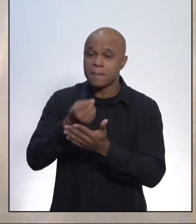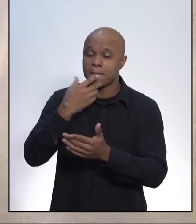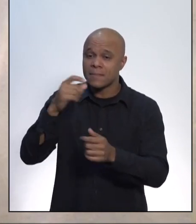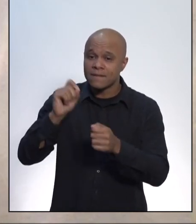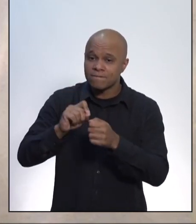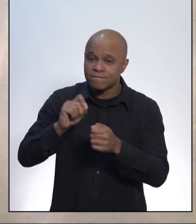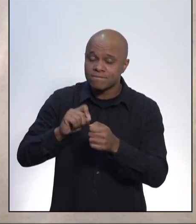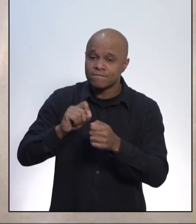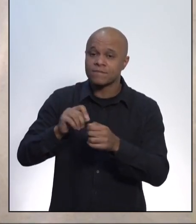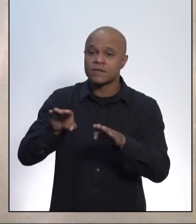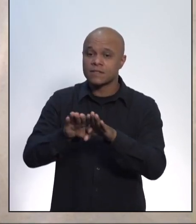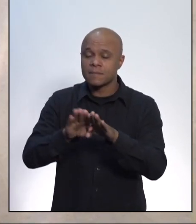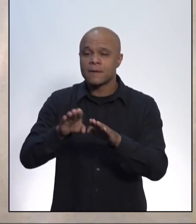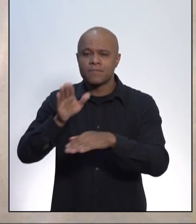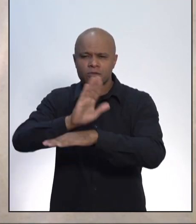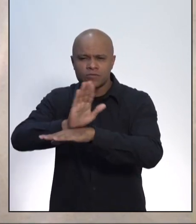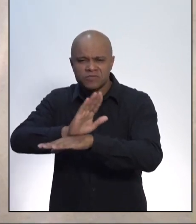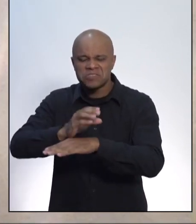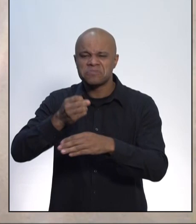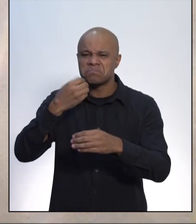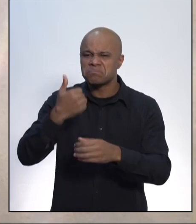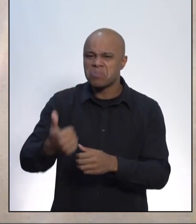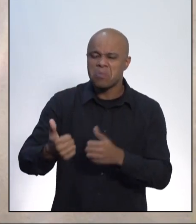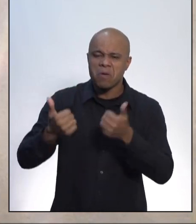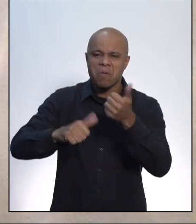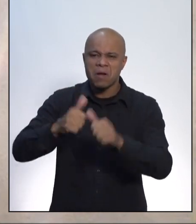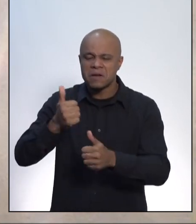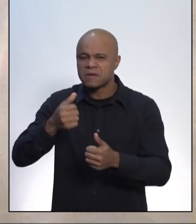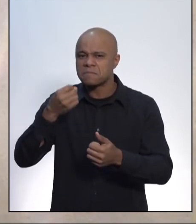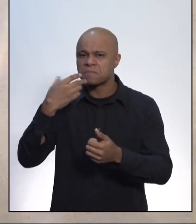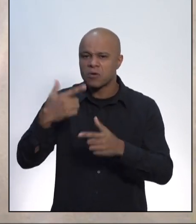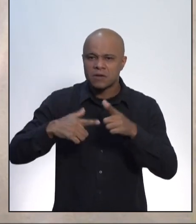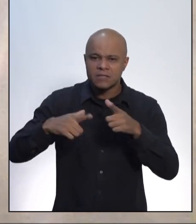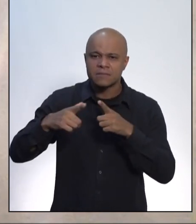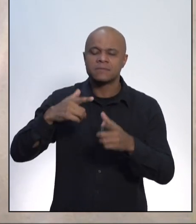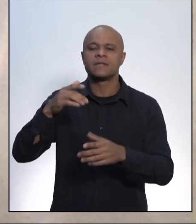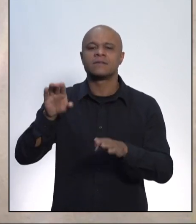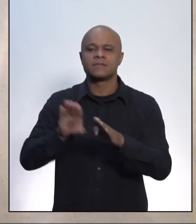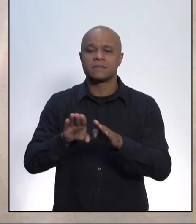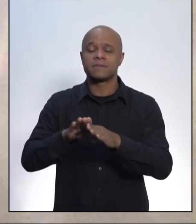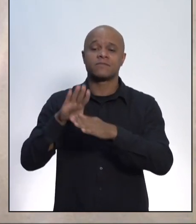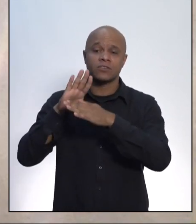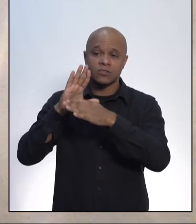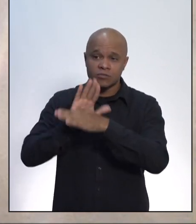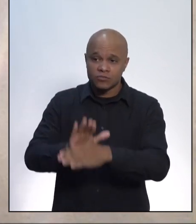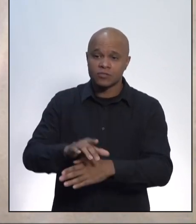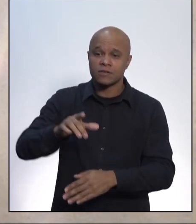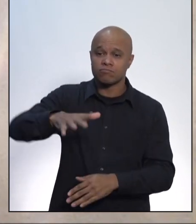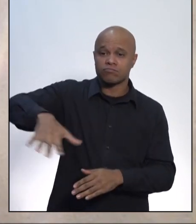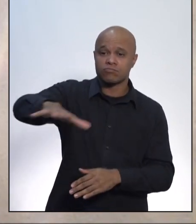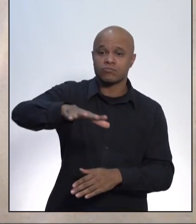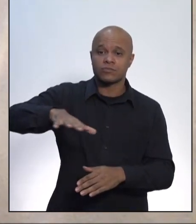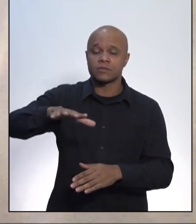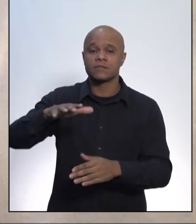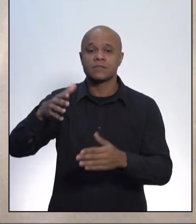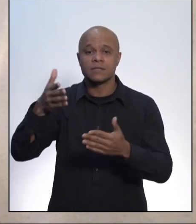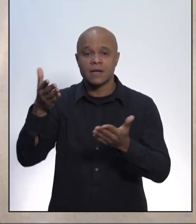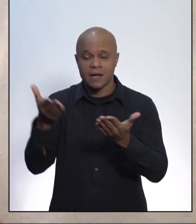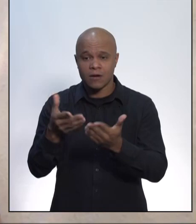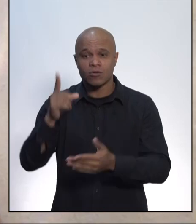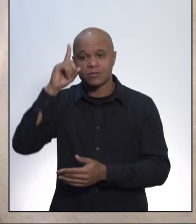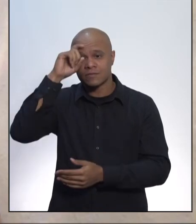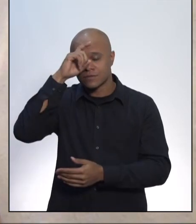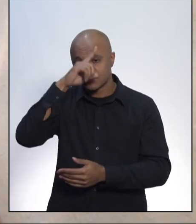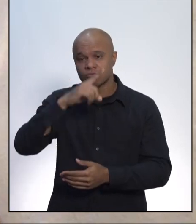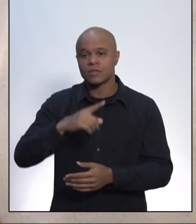bem produzida, os vídeos são de altíssima qualidade, exercícios que vão ajudar vocês nesse momento aí de dificuldade que a gente está